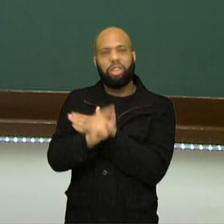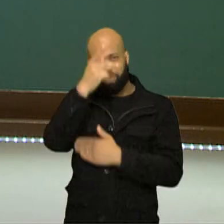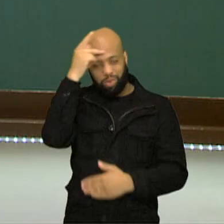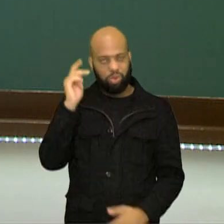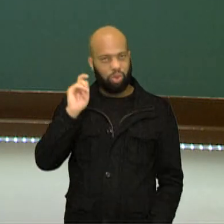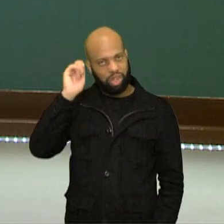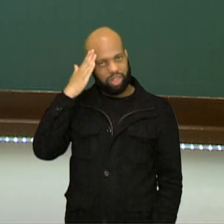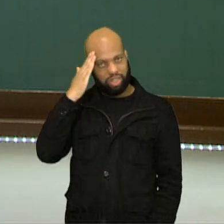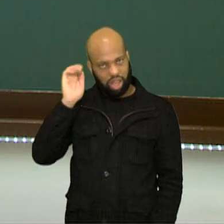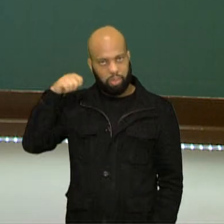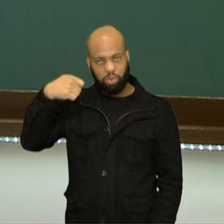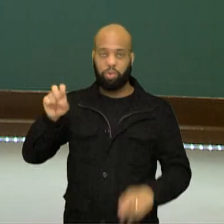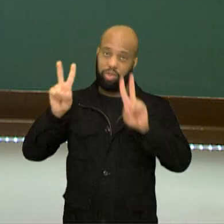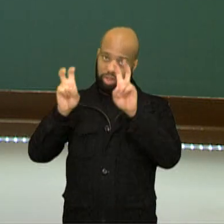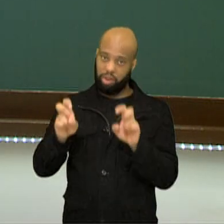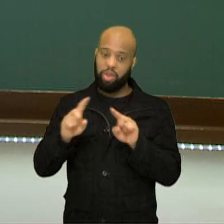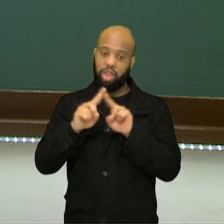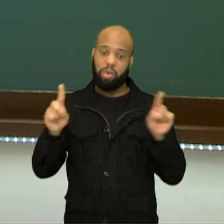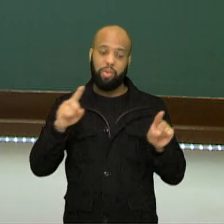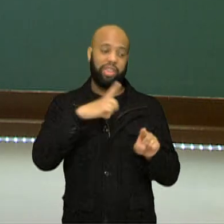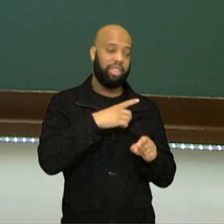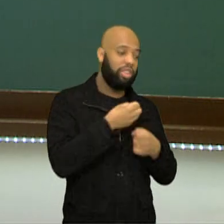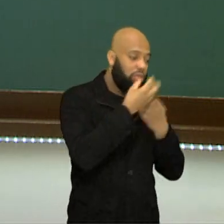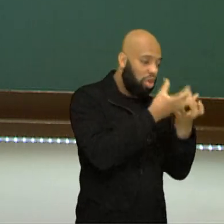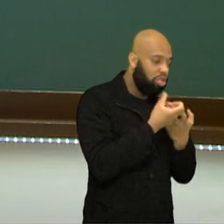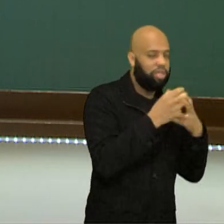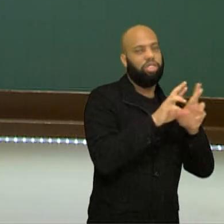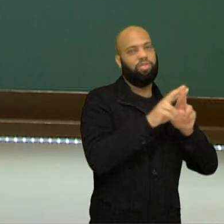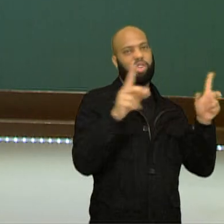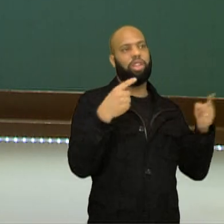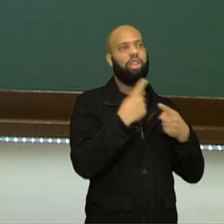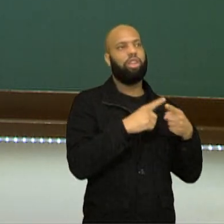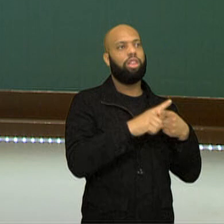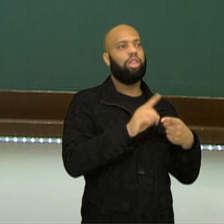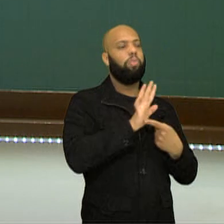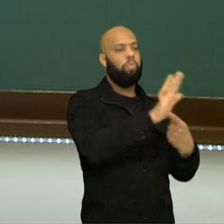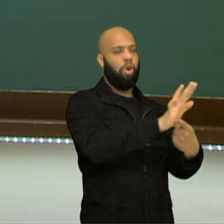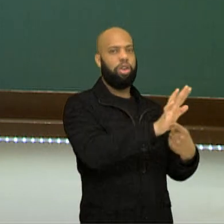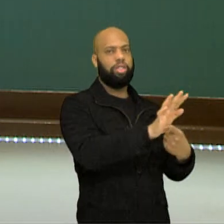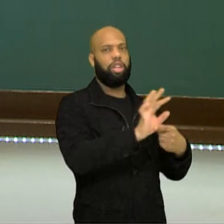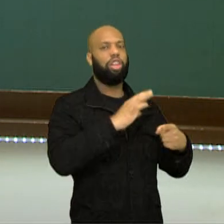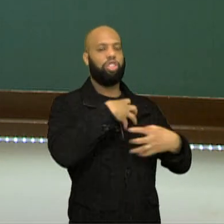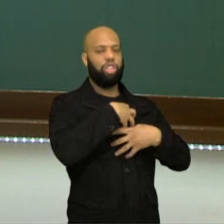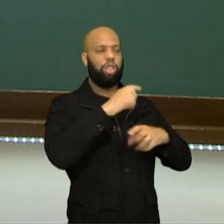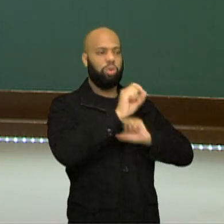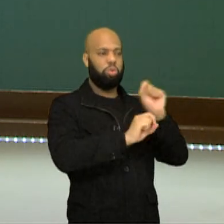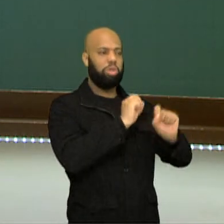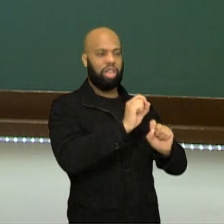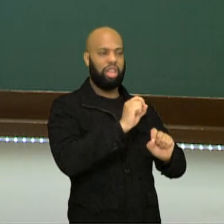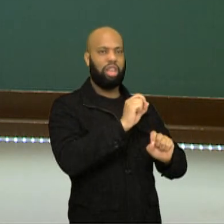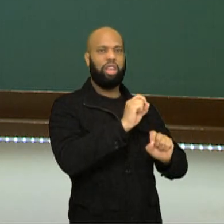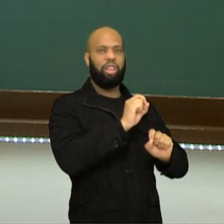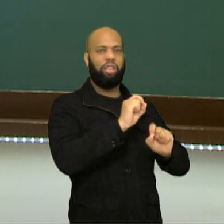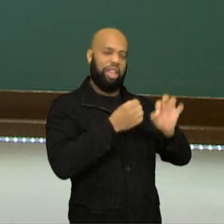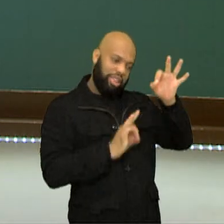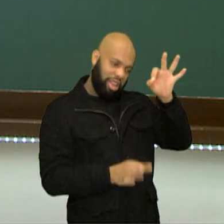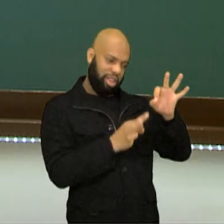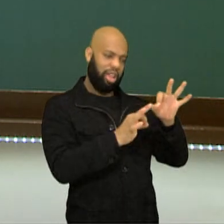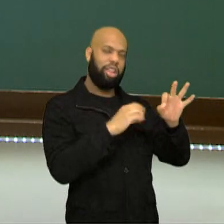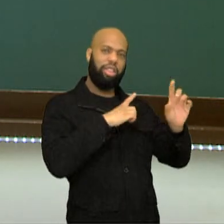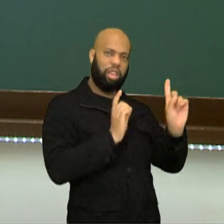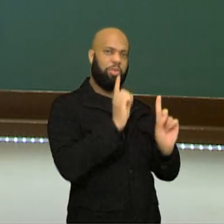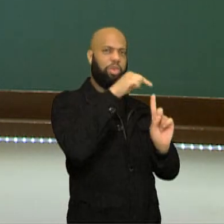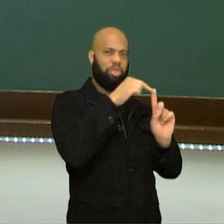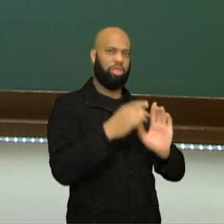especialistas, diferente justamente da notícia, que é um texto mais superficial, né? Mais